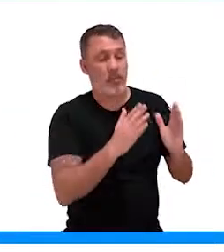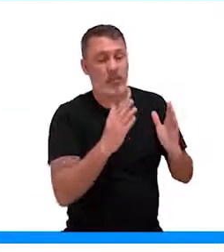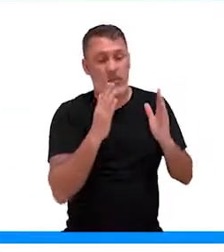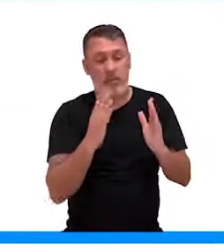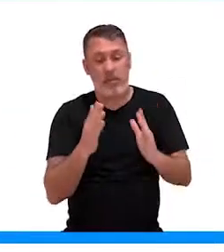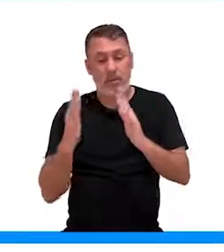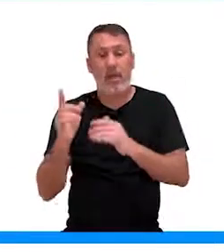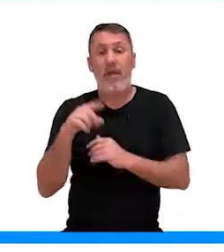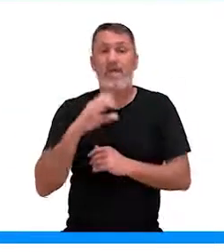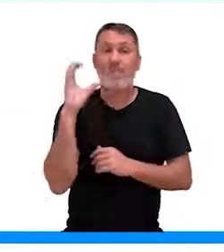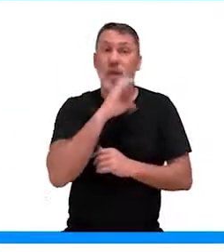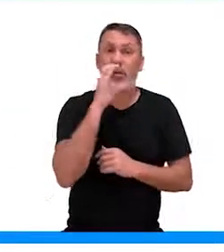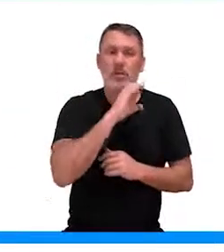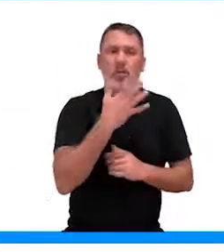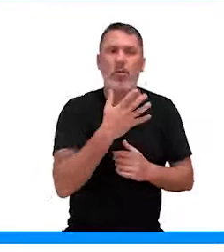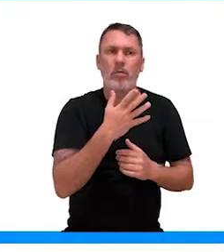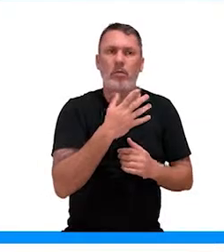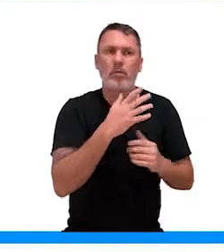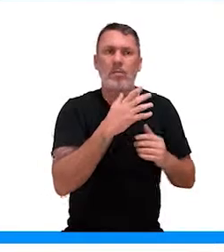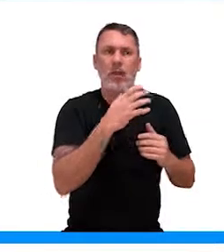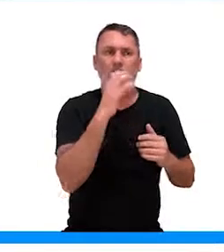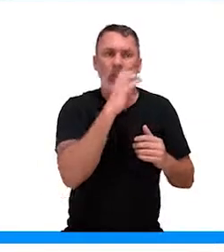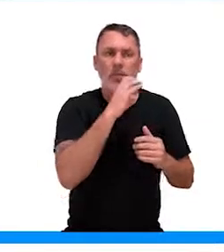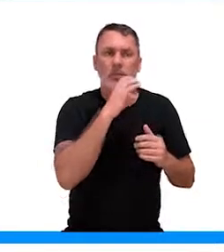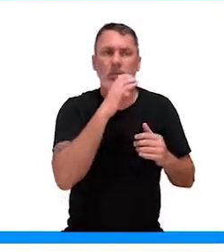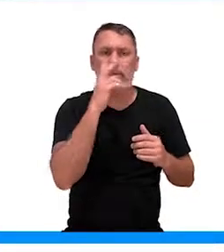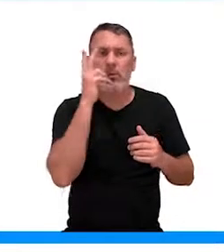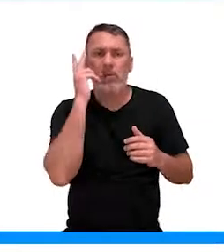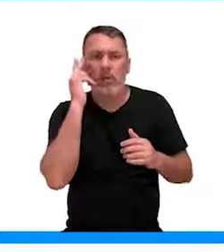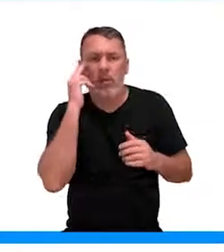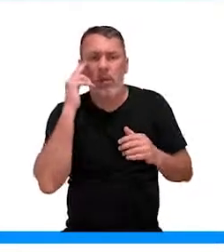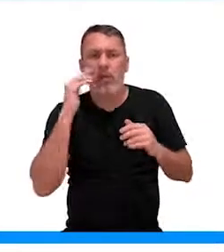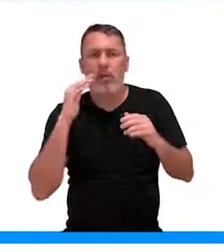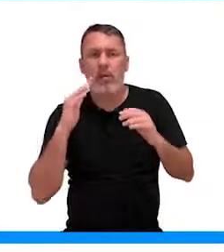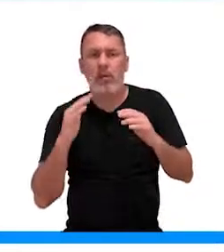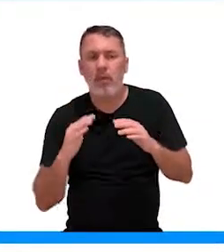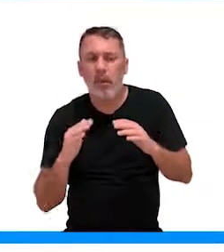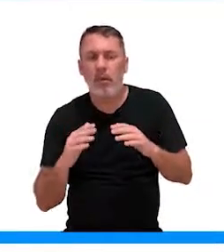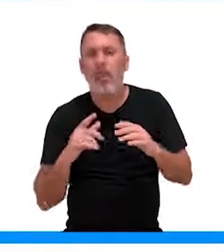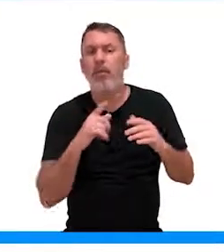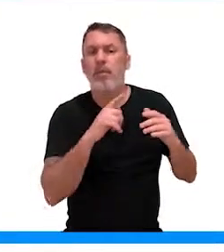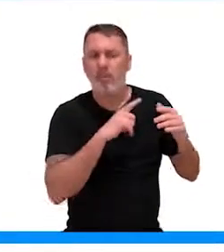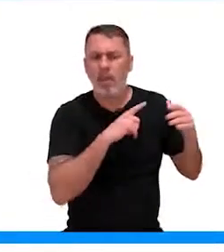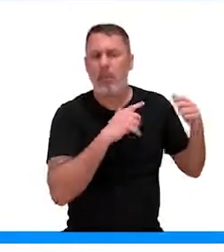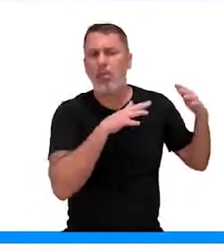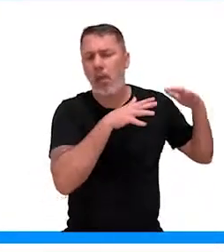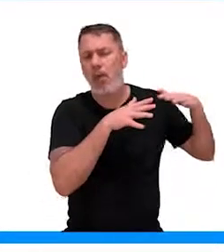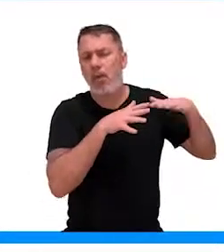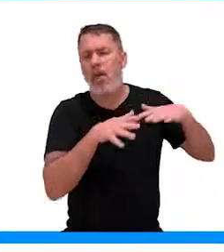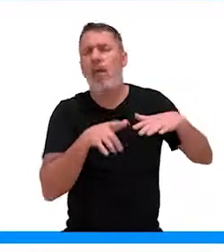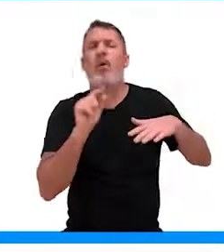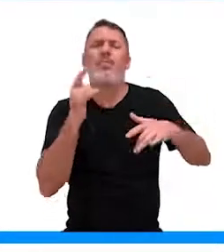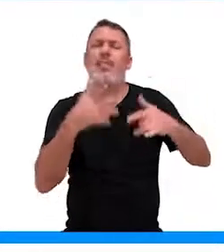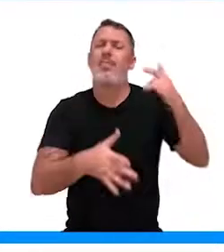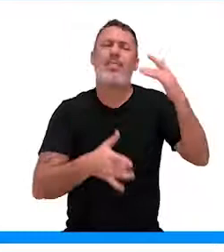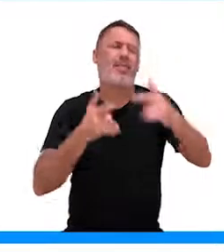águas, os sedimentos eles vão sendo alocados, eles vão sendo depositados ali naquela região. Por isso que